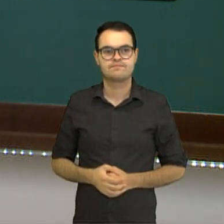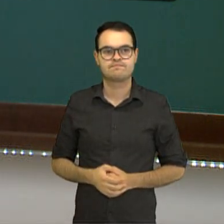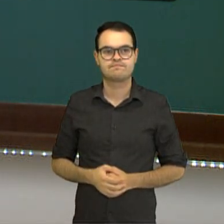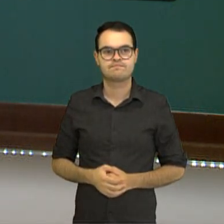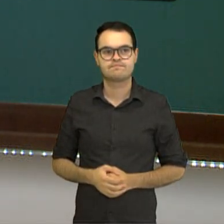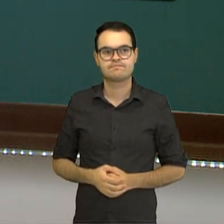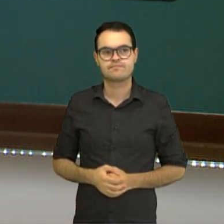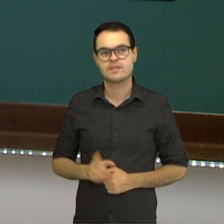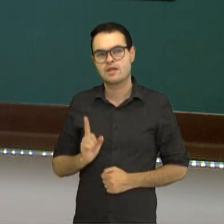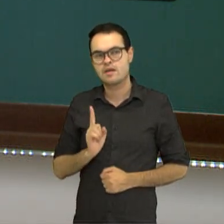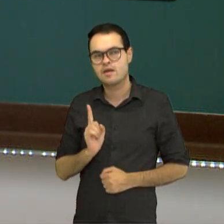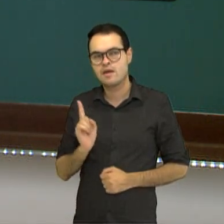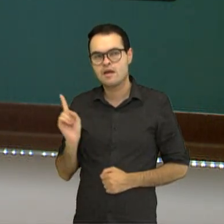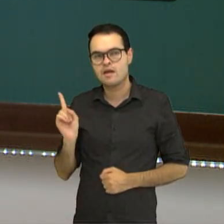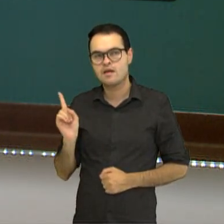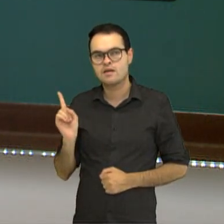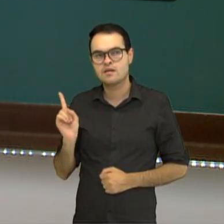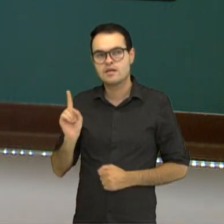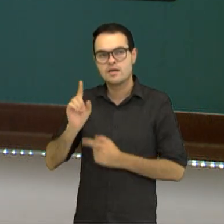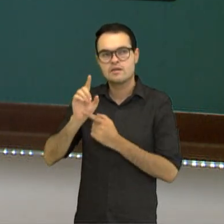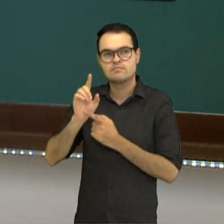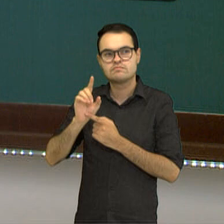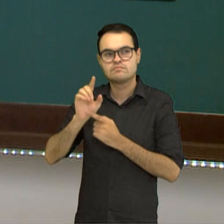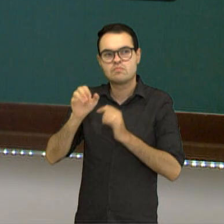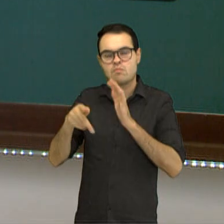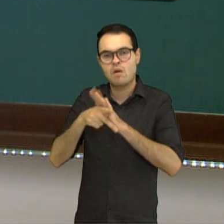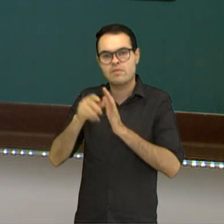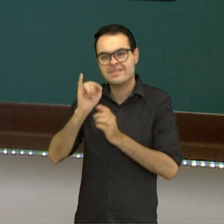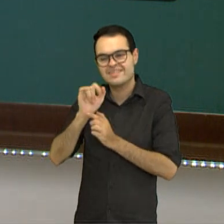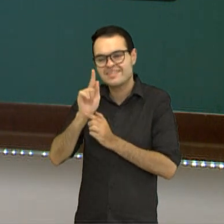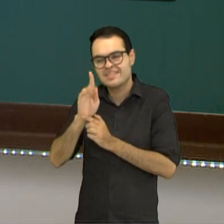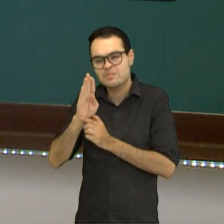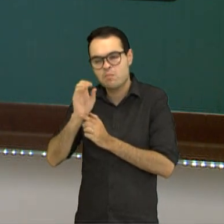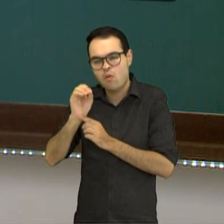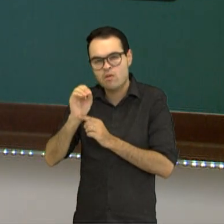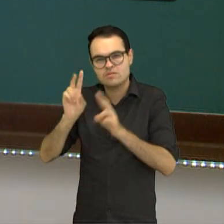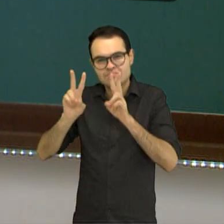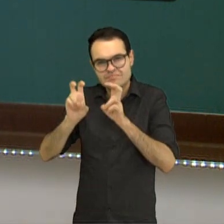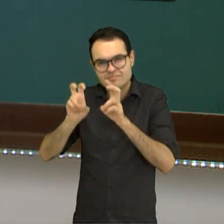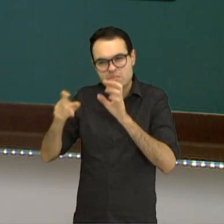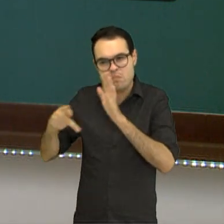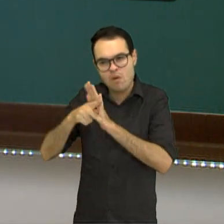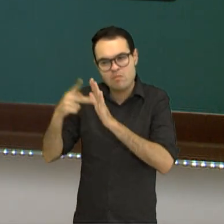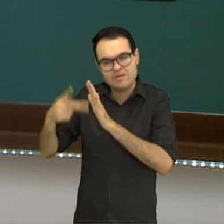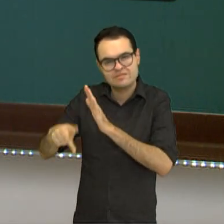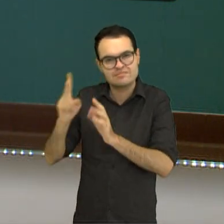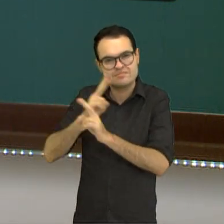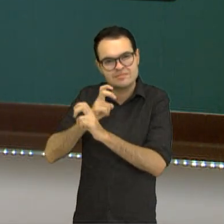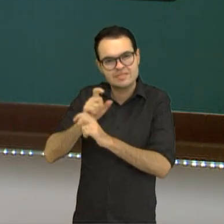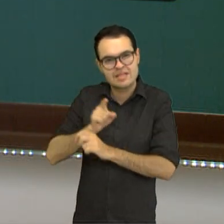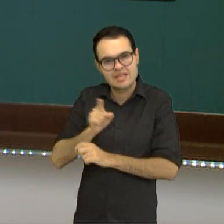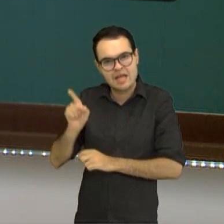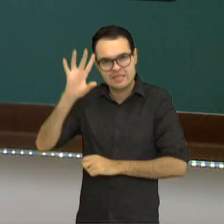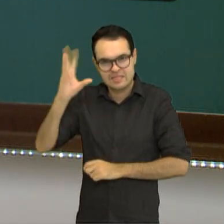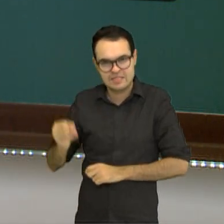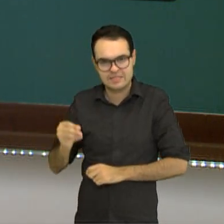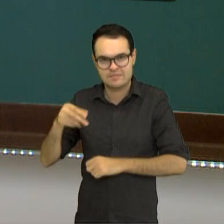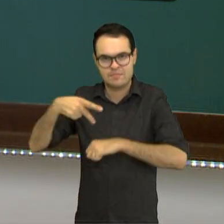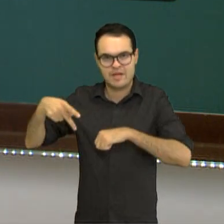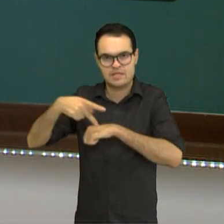pode. Essa Igbo, no caso, seria, vamos dizer assim, um dialeto deles, tá? Do pessoal lá da Nigéria.